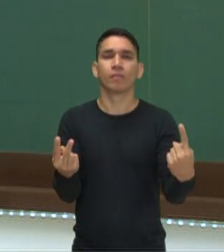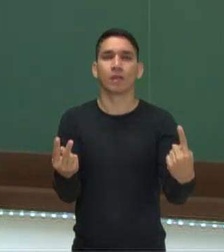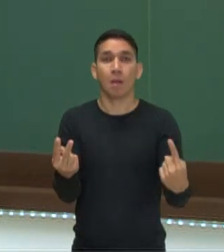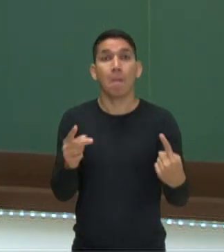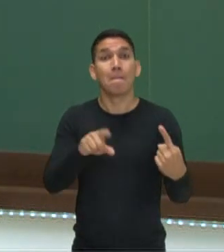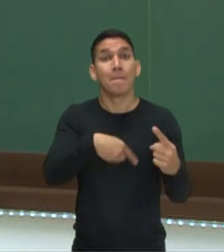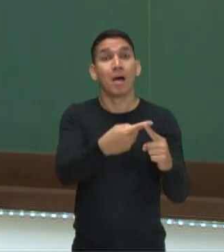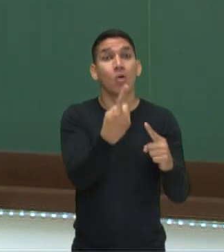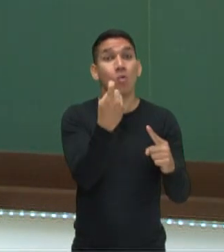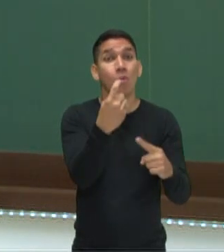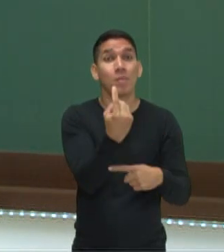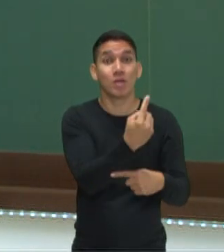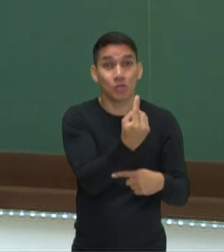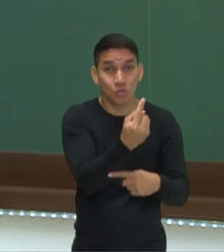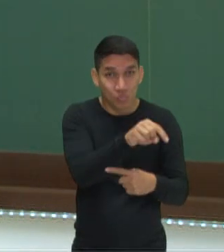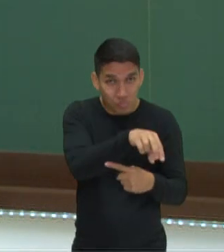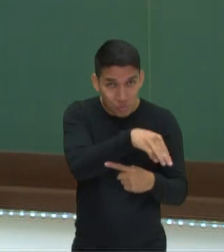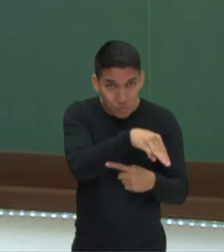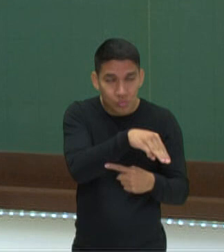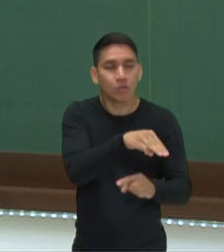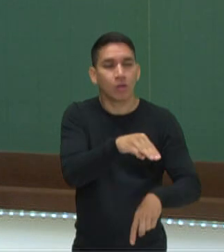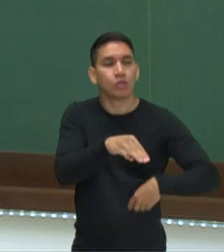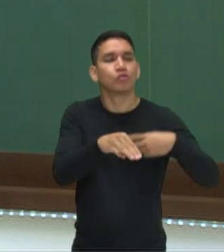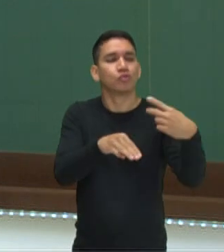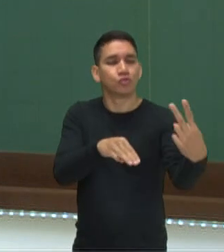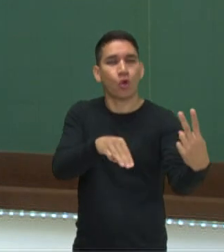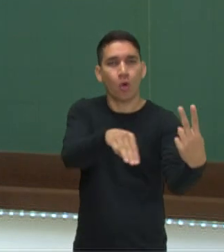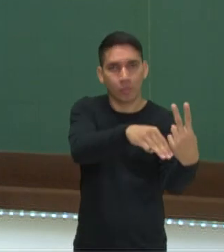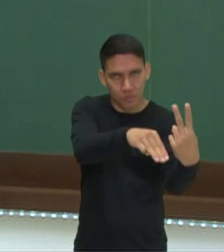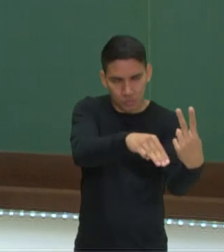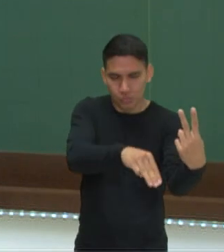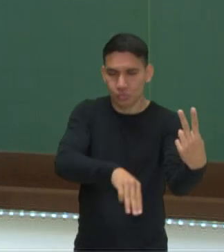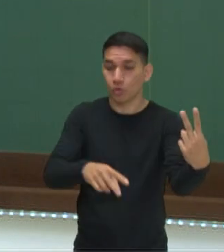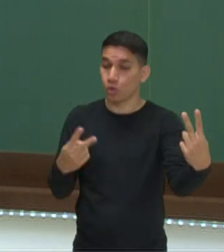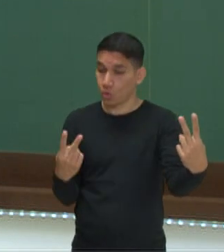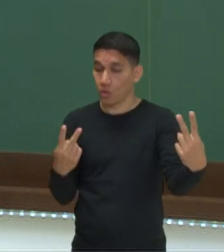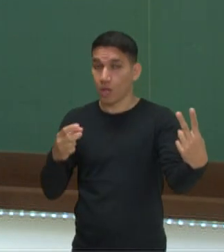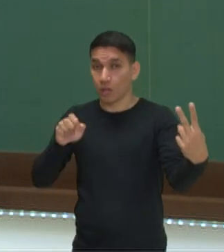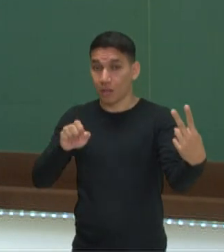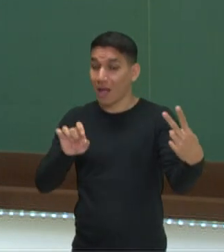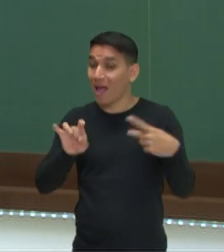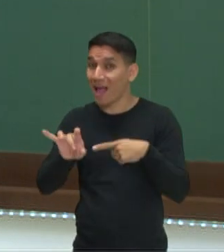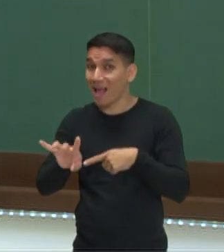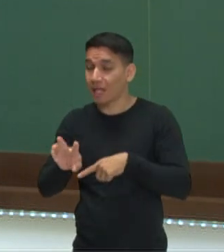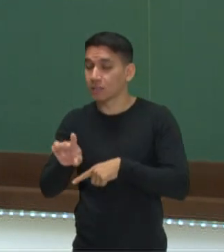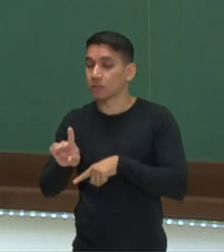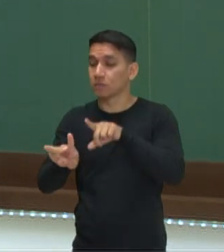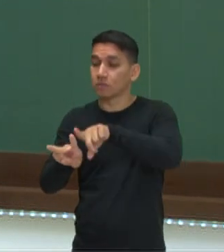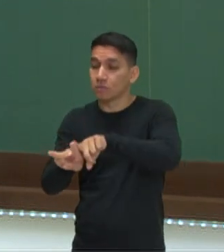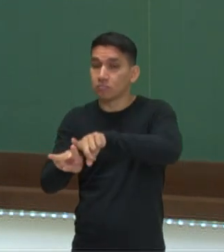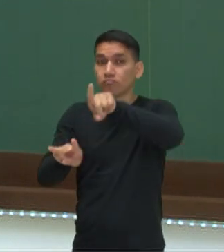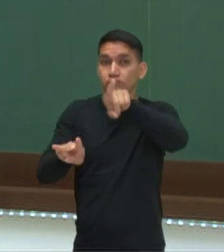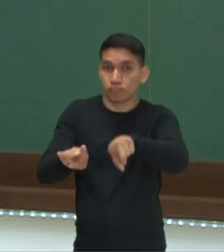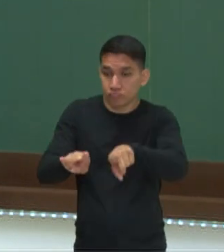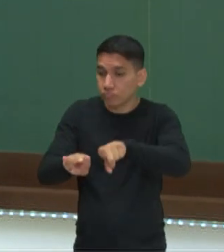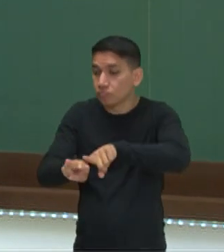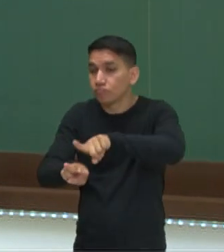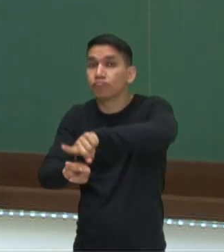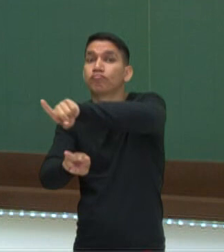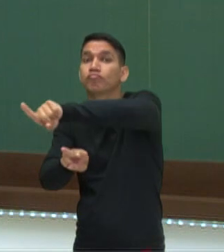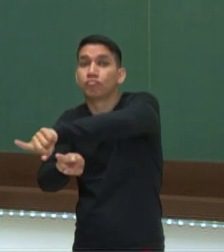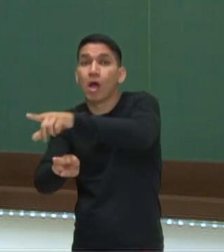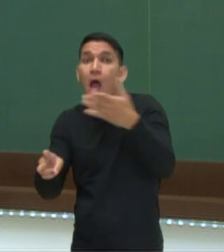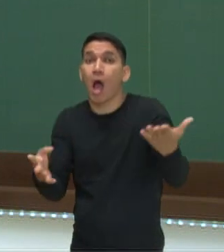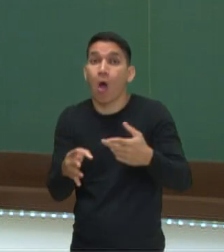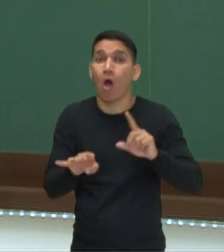Mais um minuto depois, 2 minutos depois do início, eu tinha duas. Cada uma delas teve mais uma. Então,